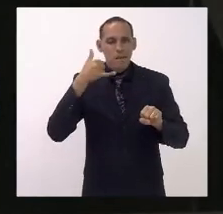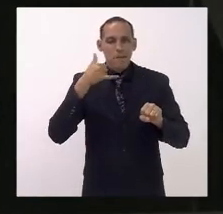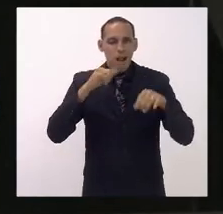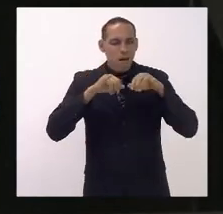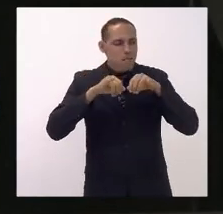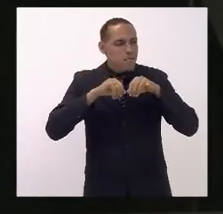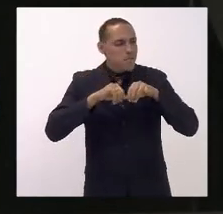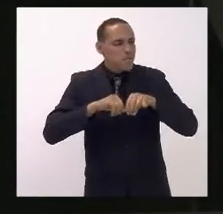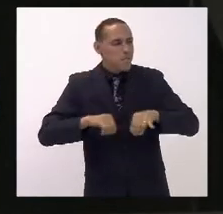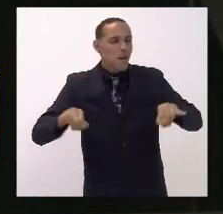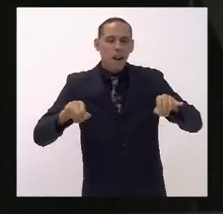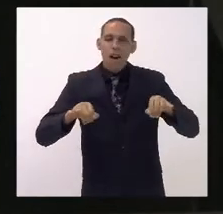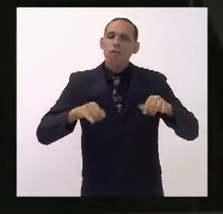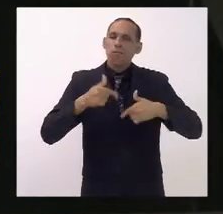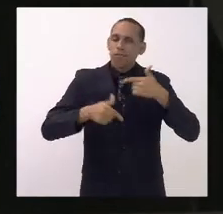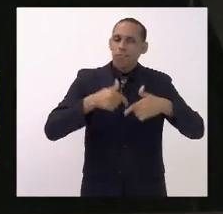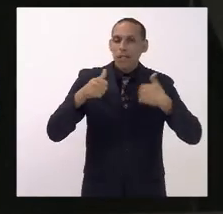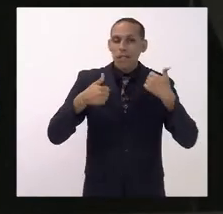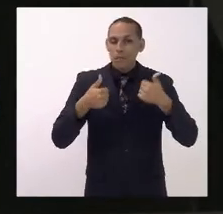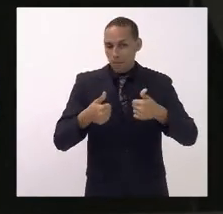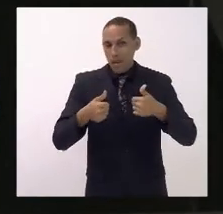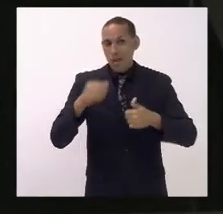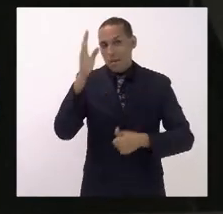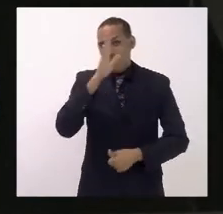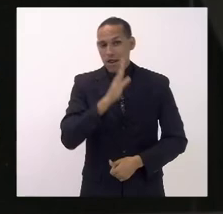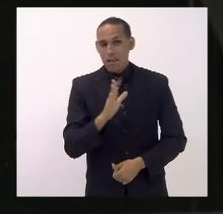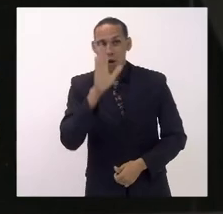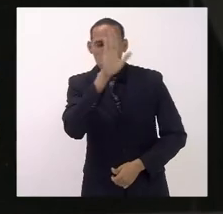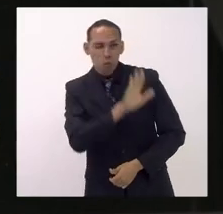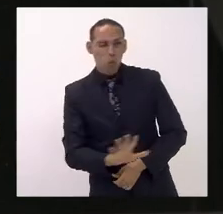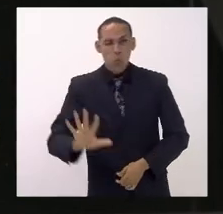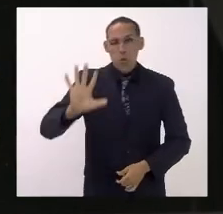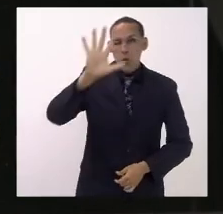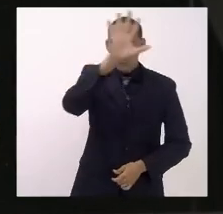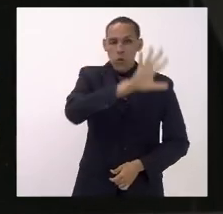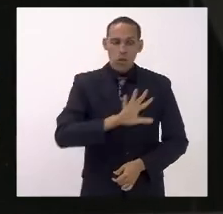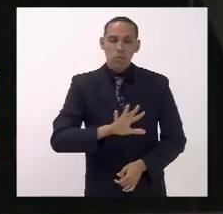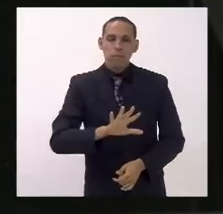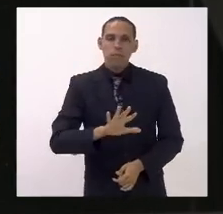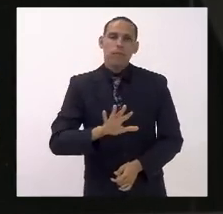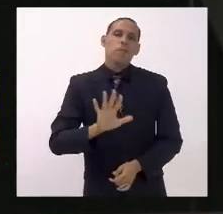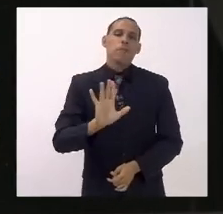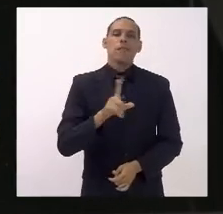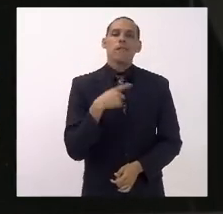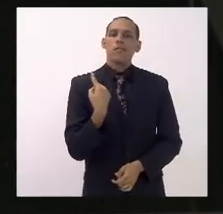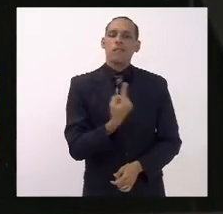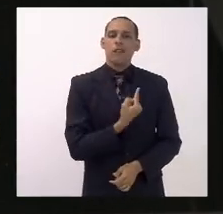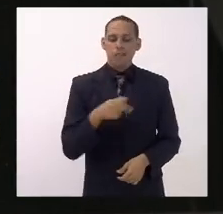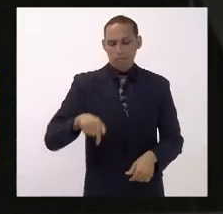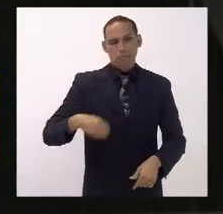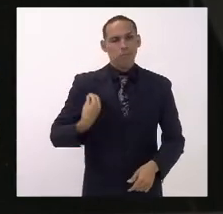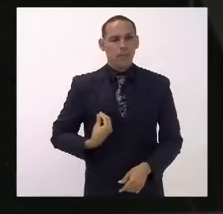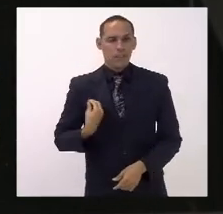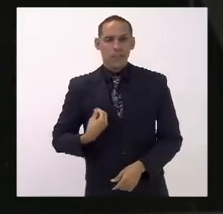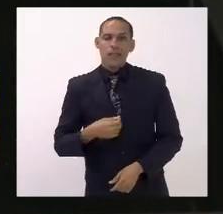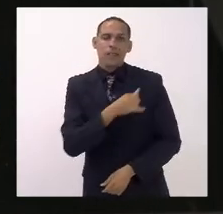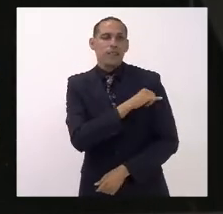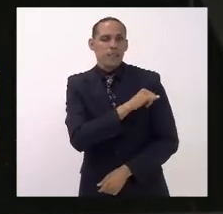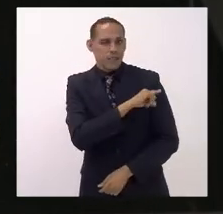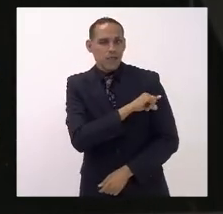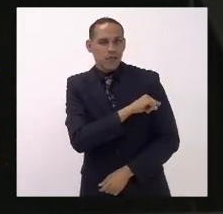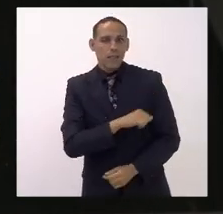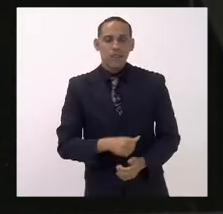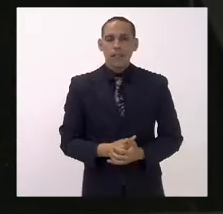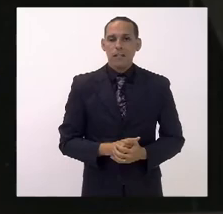ele funcione no Brasil como um todo, não é? Mas nós que estamos aqui no estado do Rio de